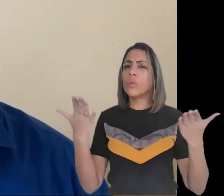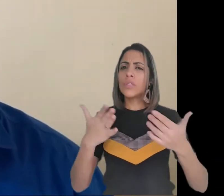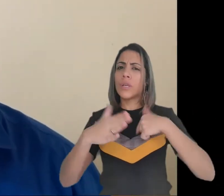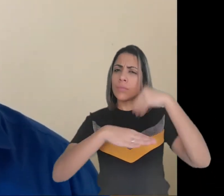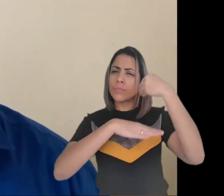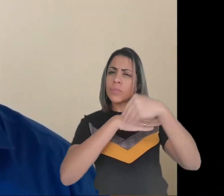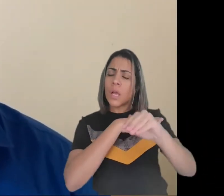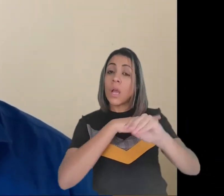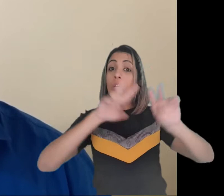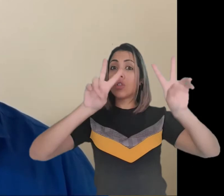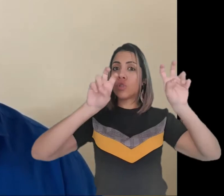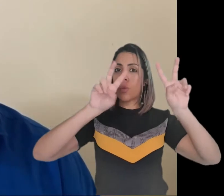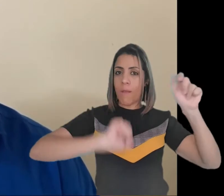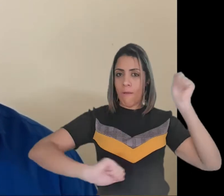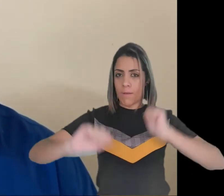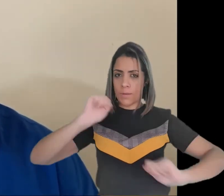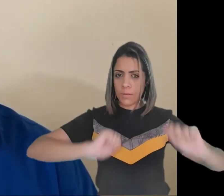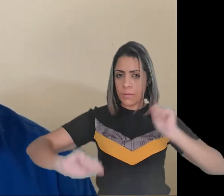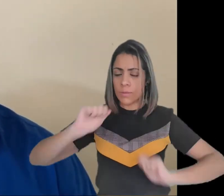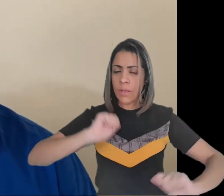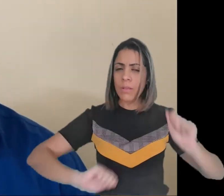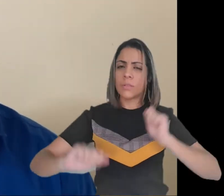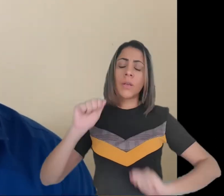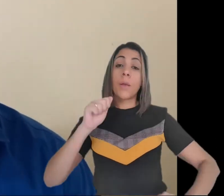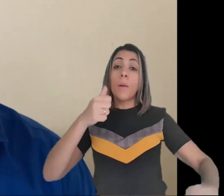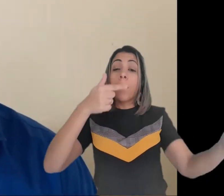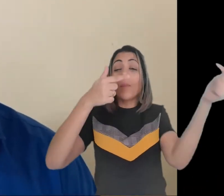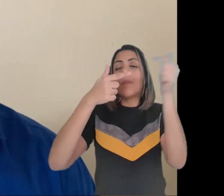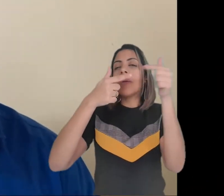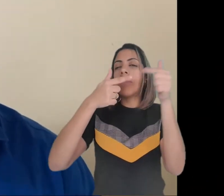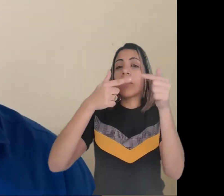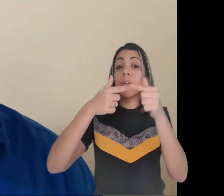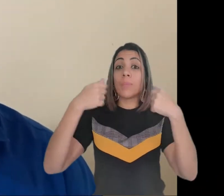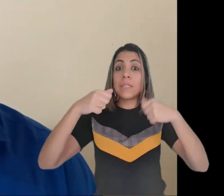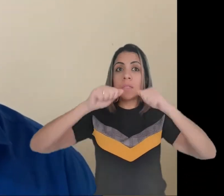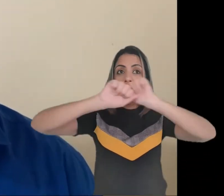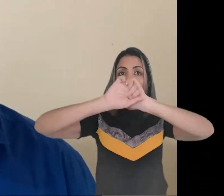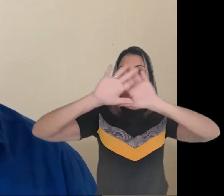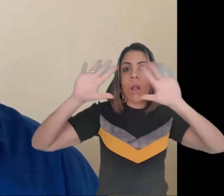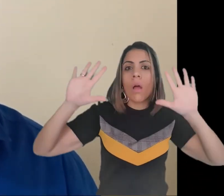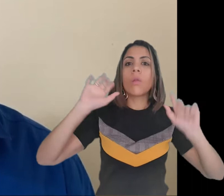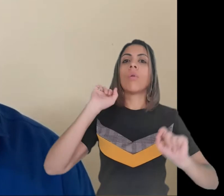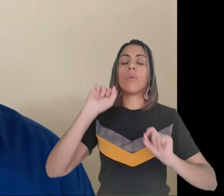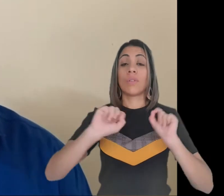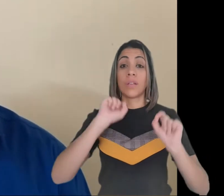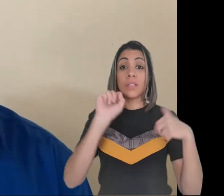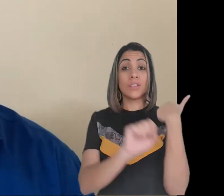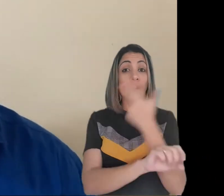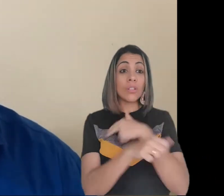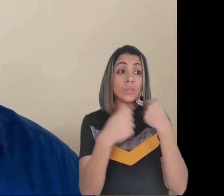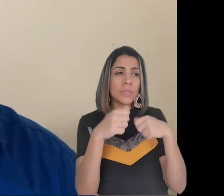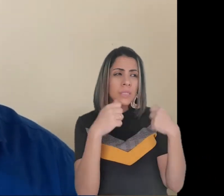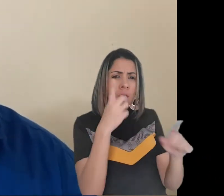é sobre a ansiedade. Então, o primeiro ponto que precisa ficar muito claro, apesar de parecer óbvio, é que